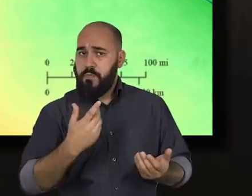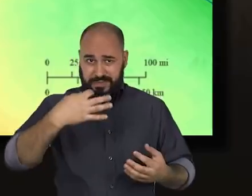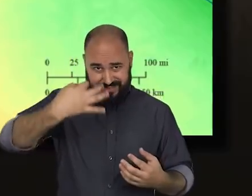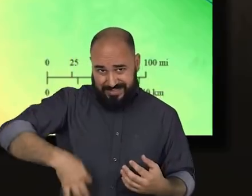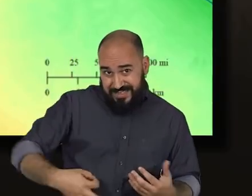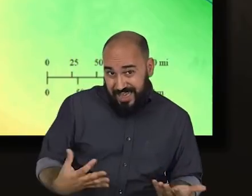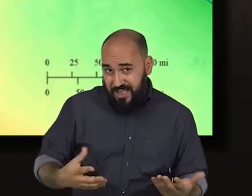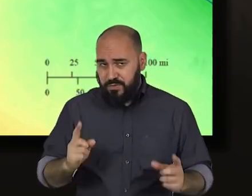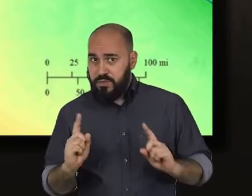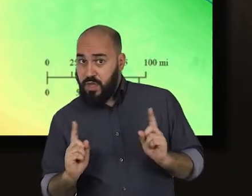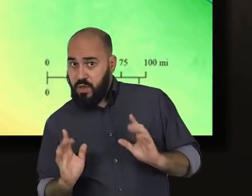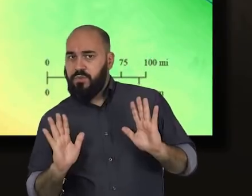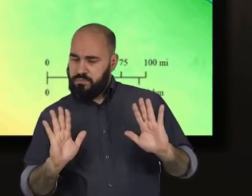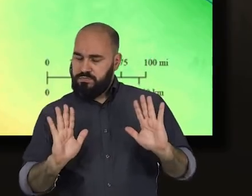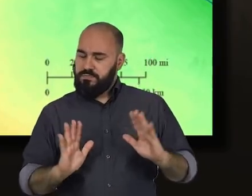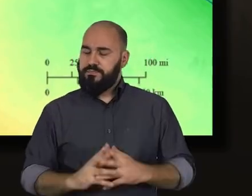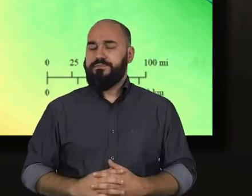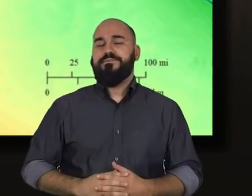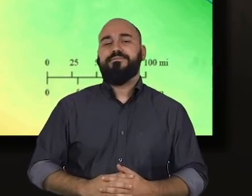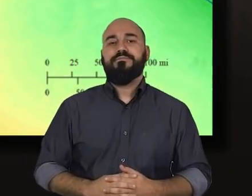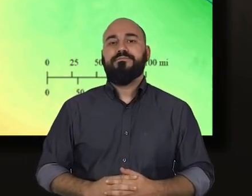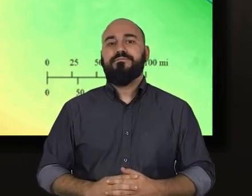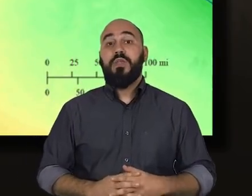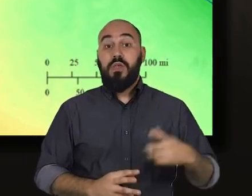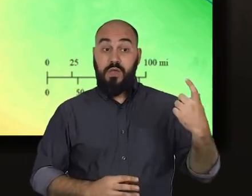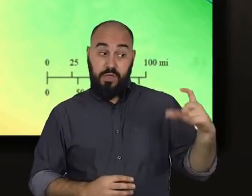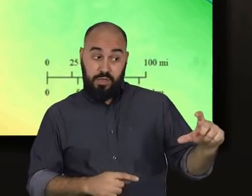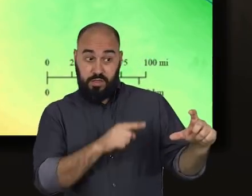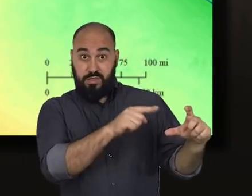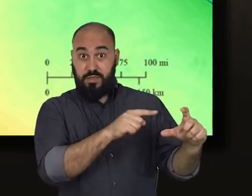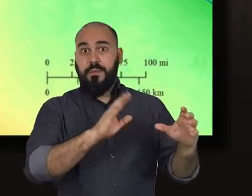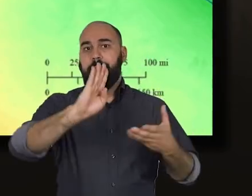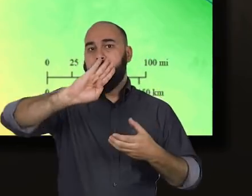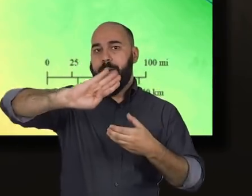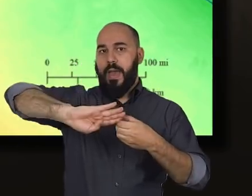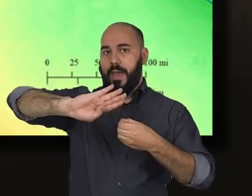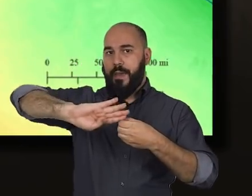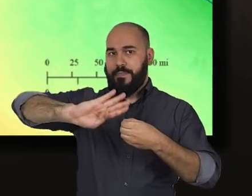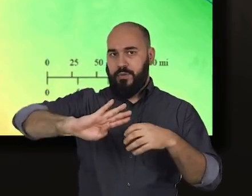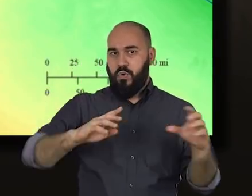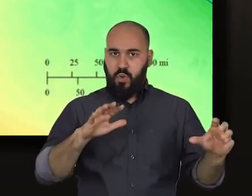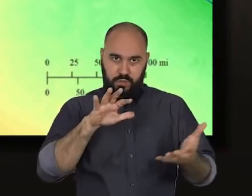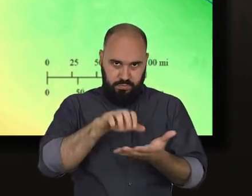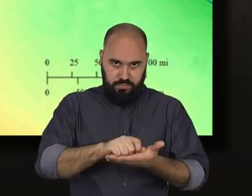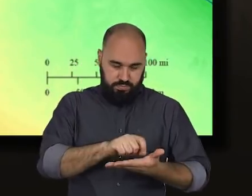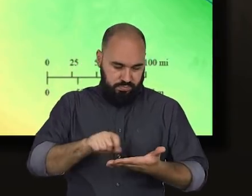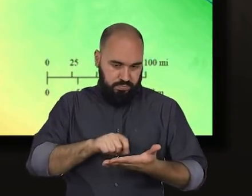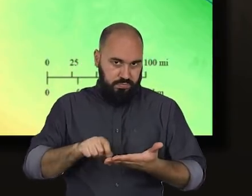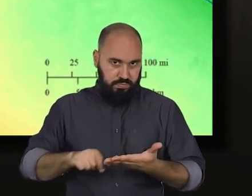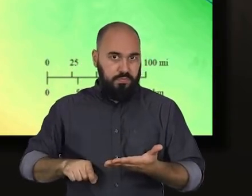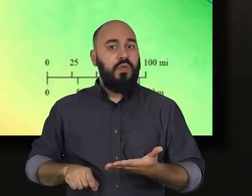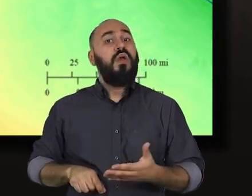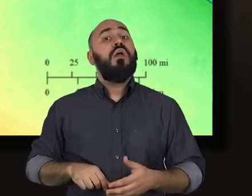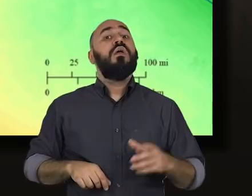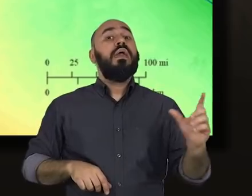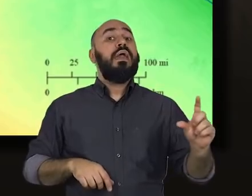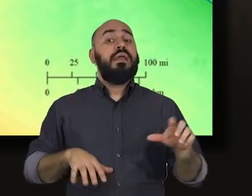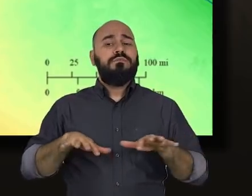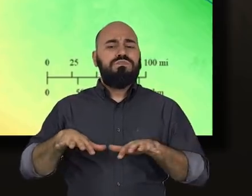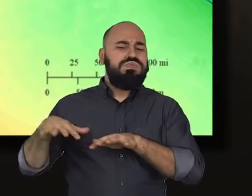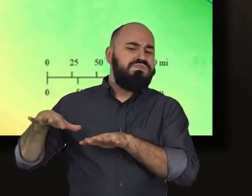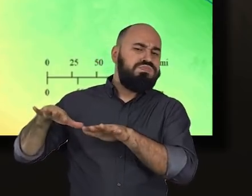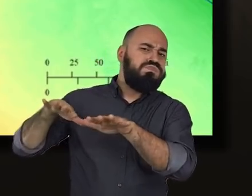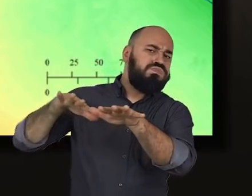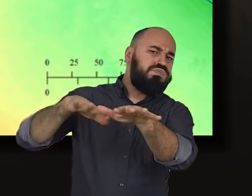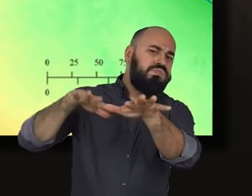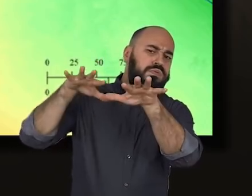assim. De acordo com o tablete babilônico, depois de ter marchado e conquistado Carquemes em